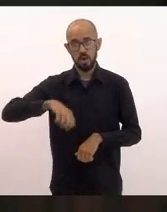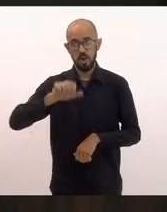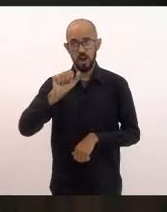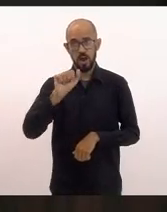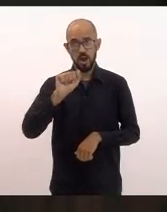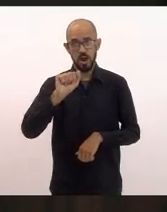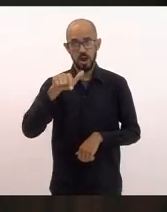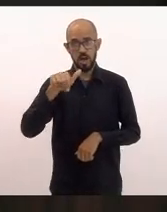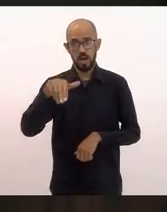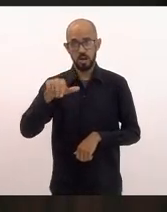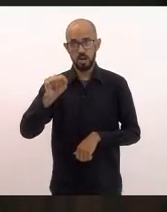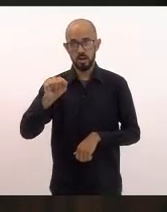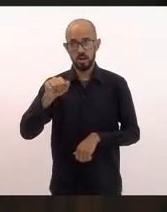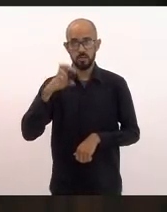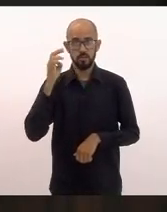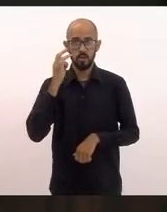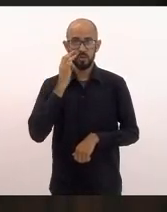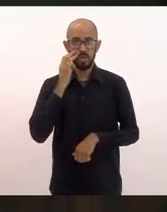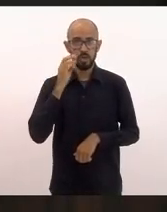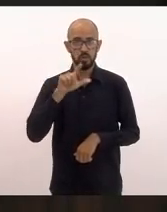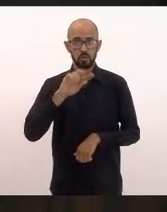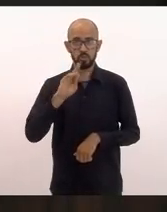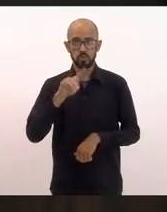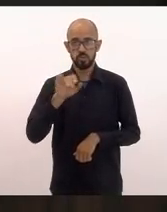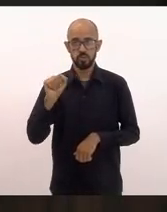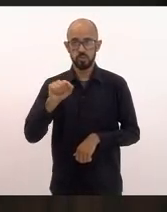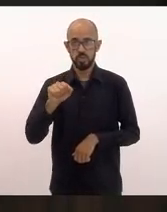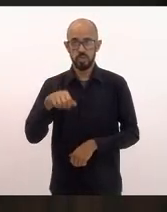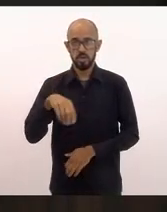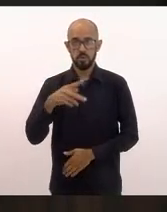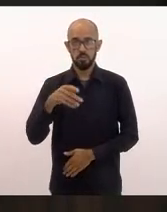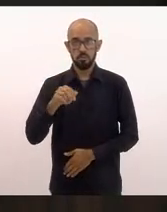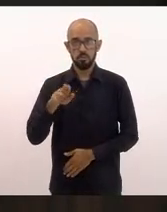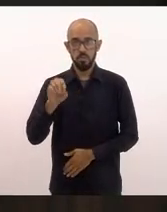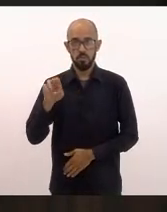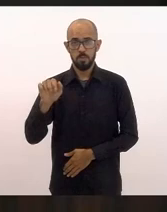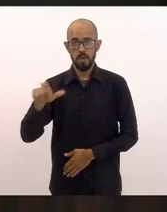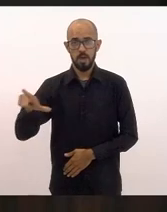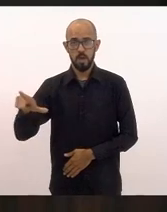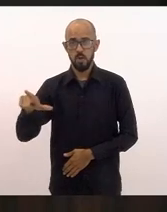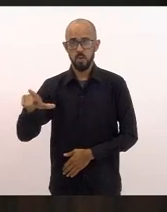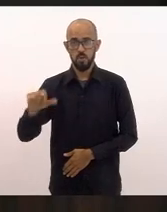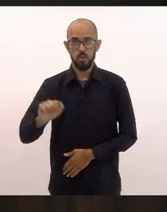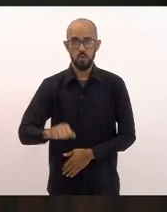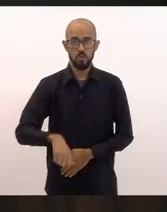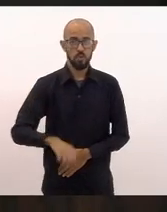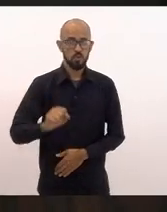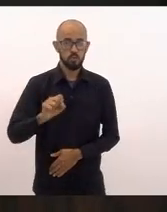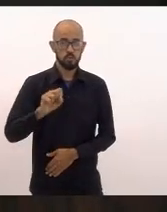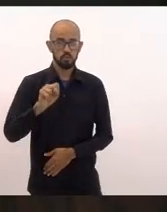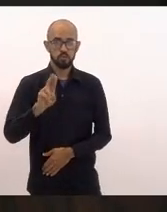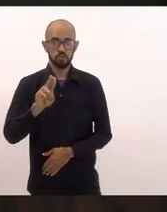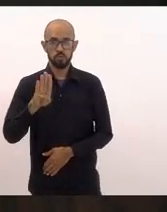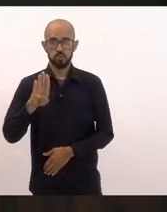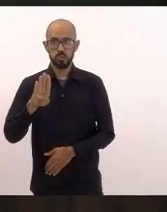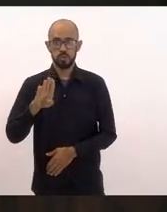Alana, Valdec, Lucinha, Marta, Paubel, Subi, Márcio Pacheco. Então,